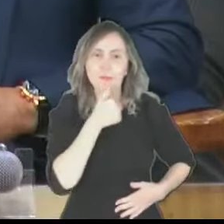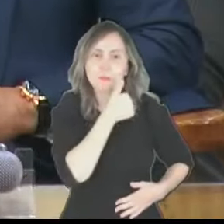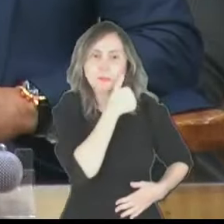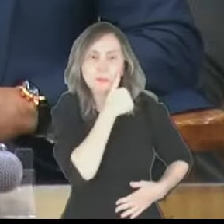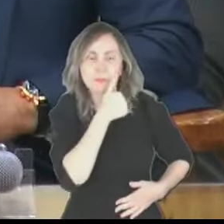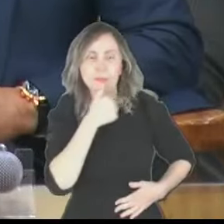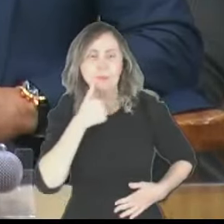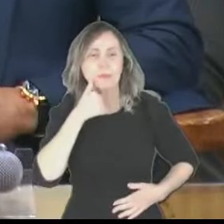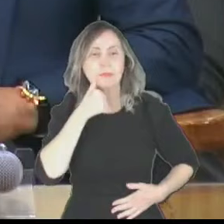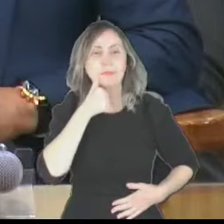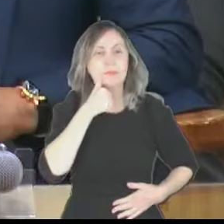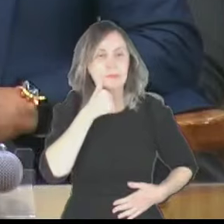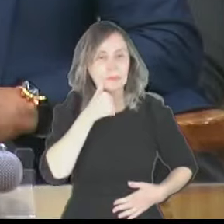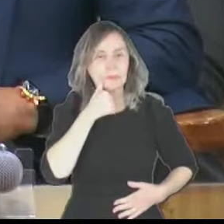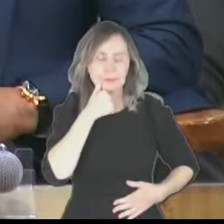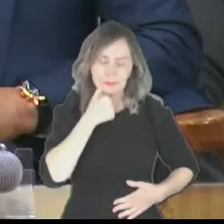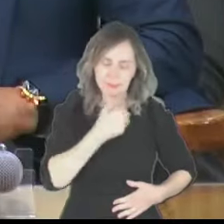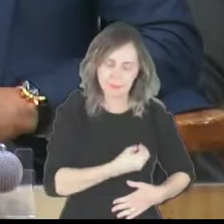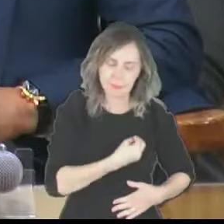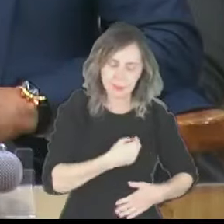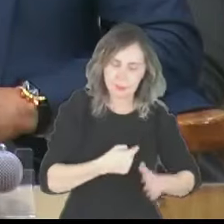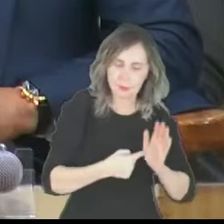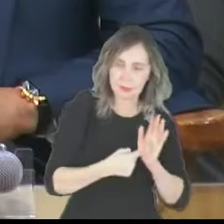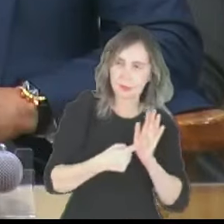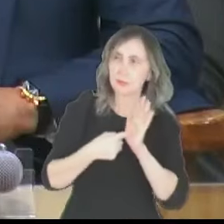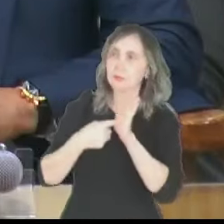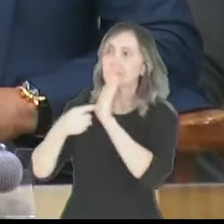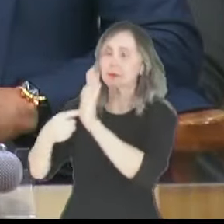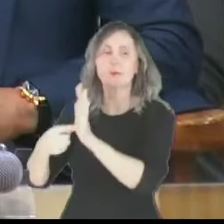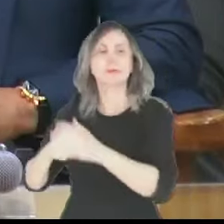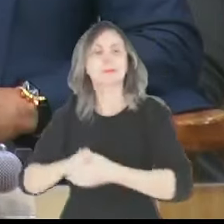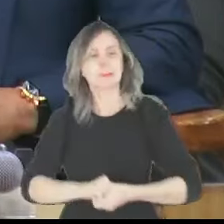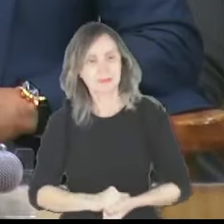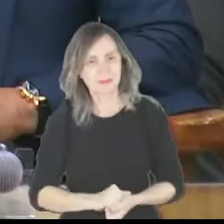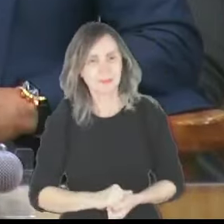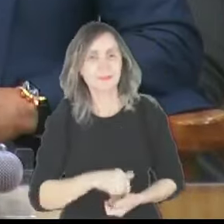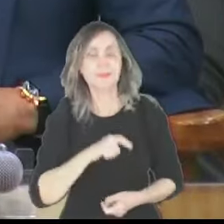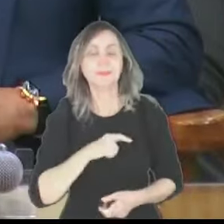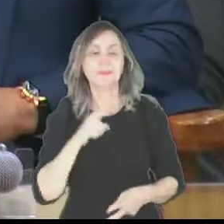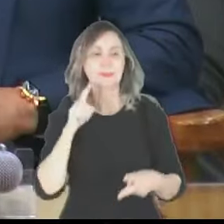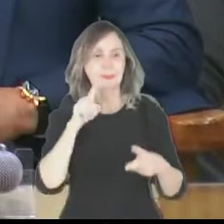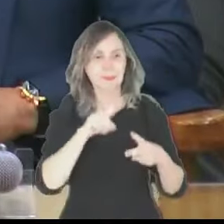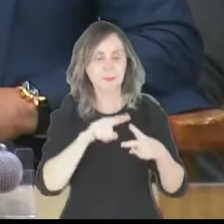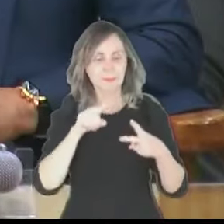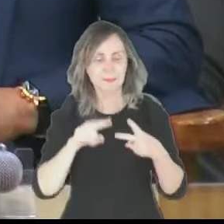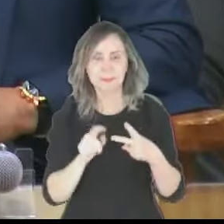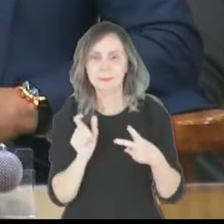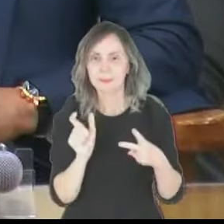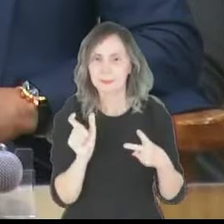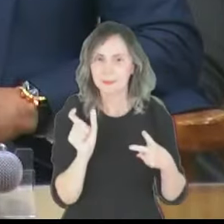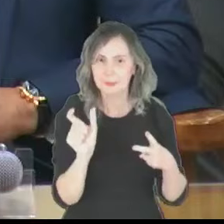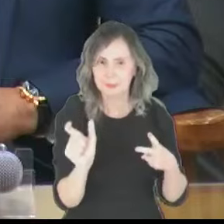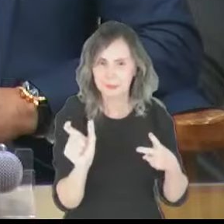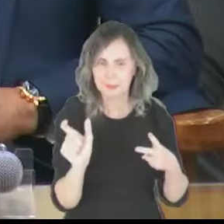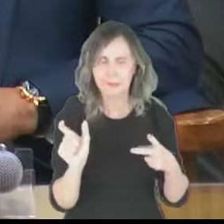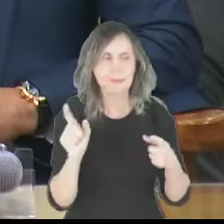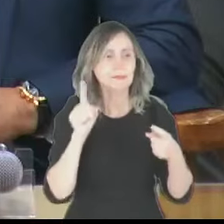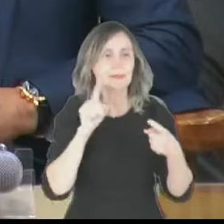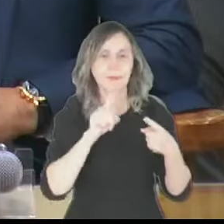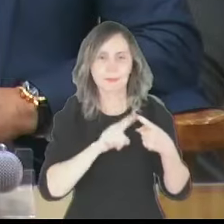e agradável a Deus. Aqui nós temos duas palavras também. A primeira